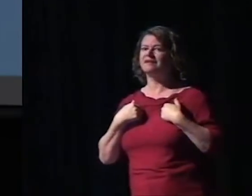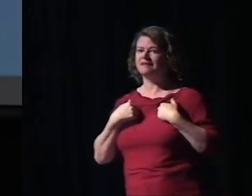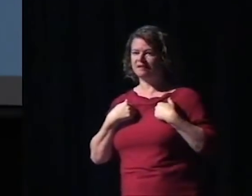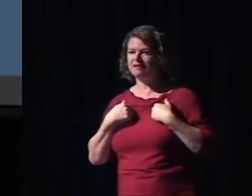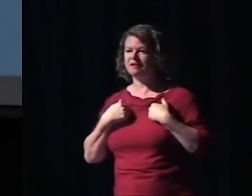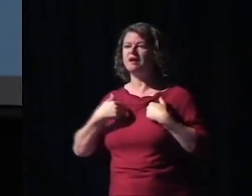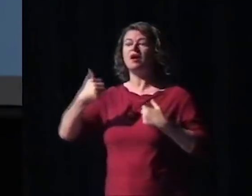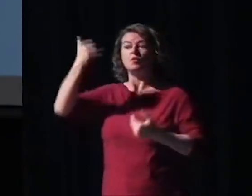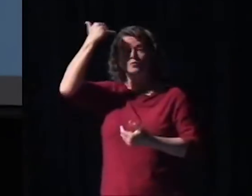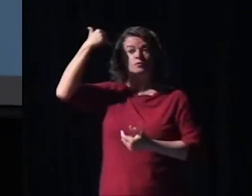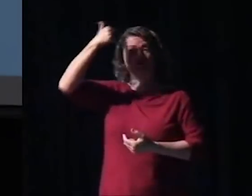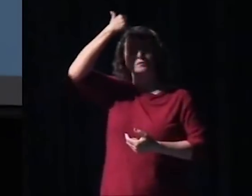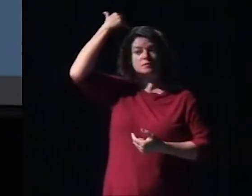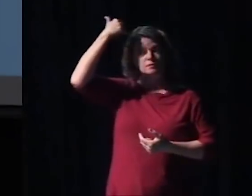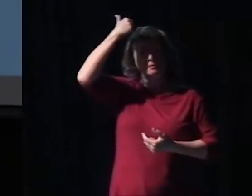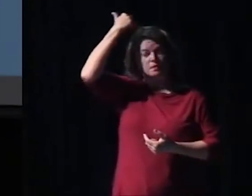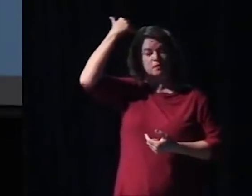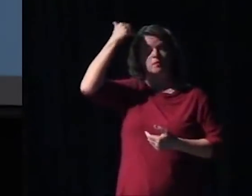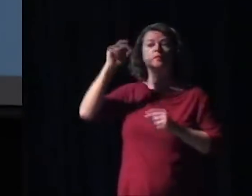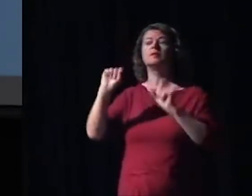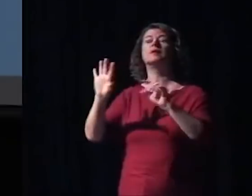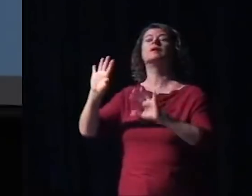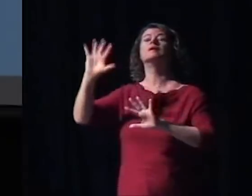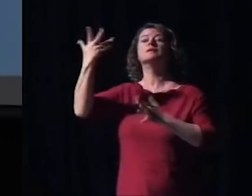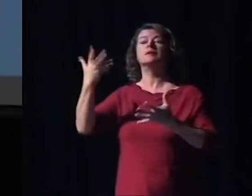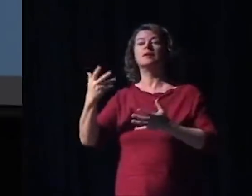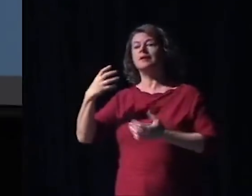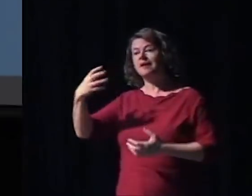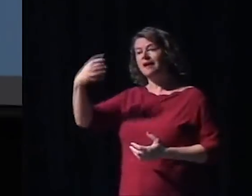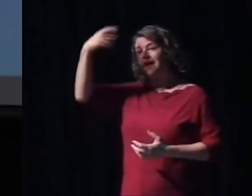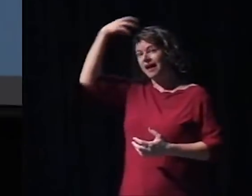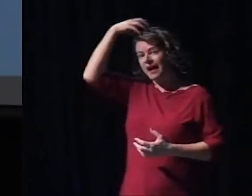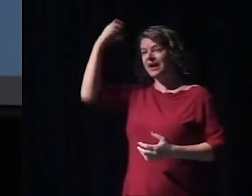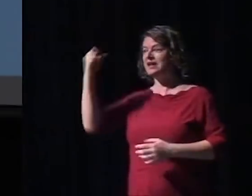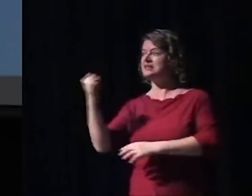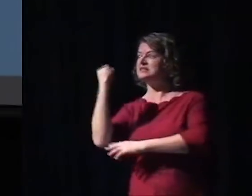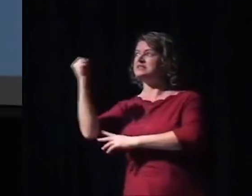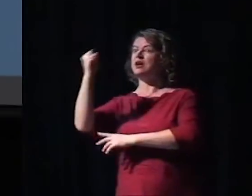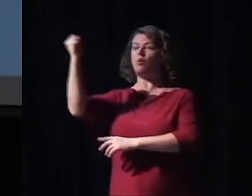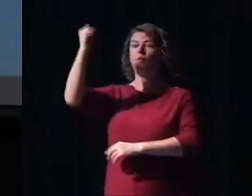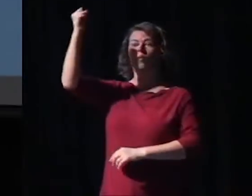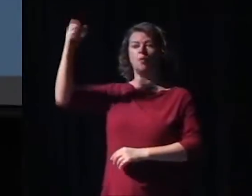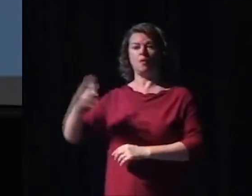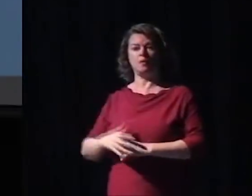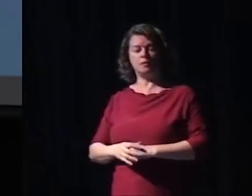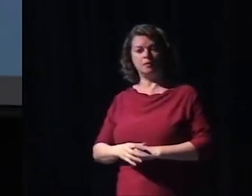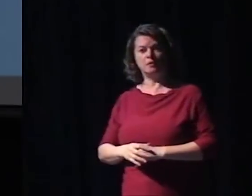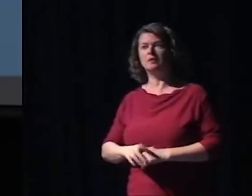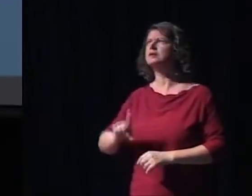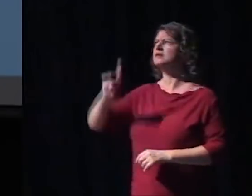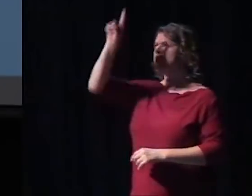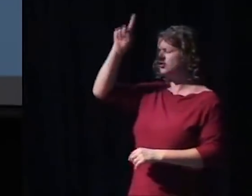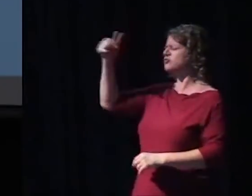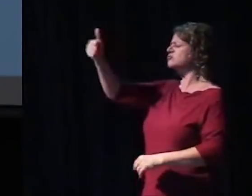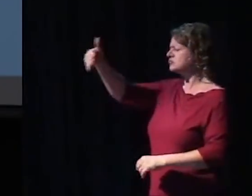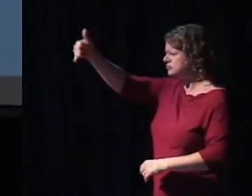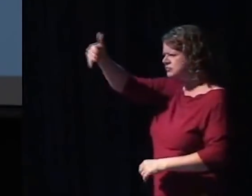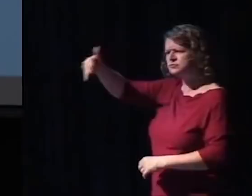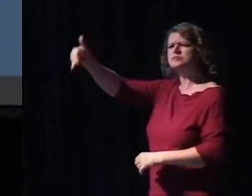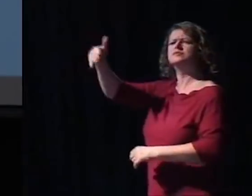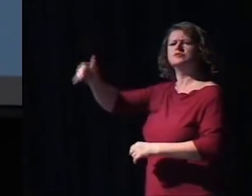ungido em 1 Samuel capítulo 10 verso 1, o Senhor te ungiu como líder da herança dele, como capitão do seu